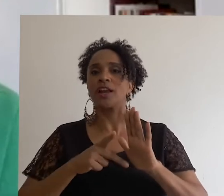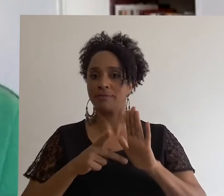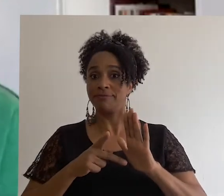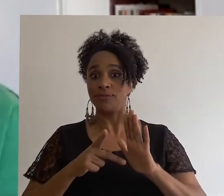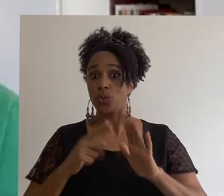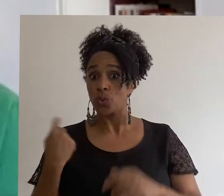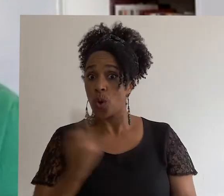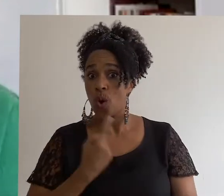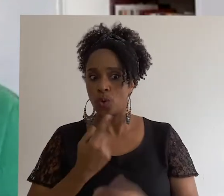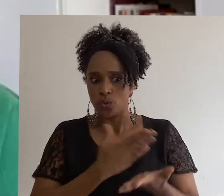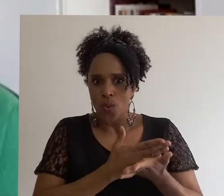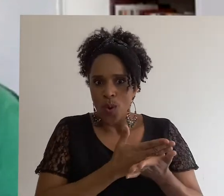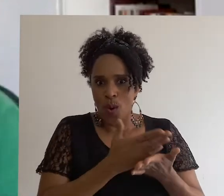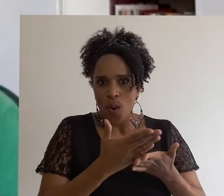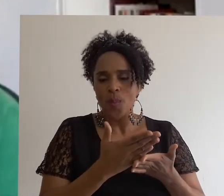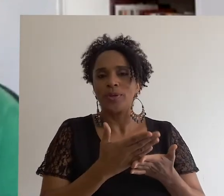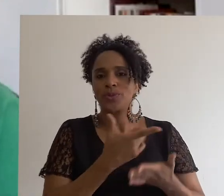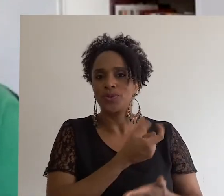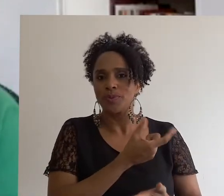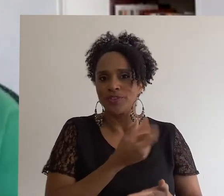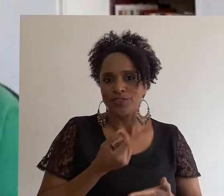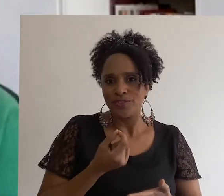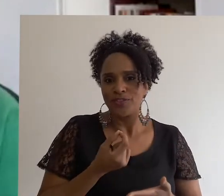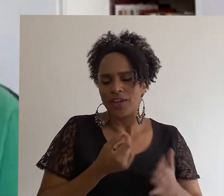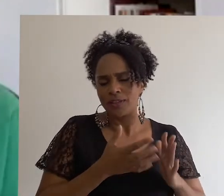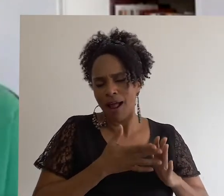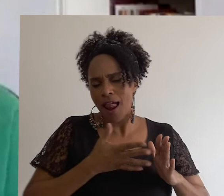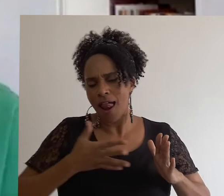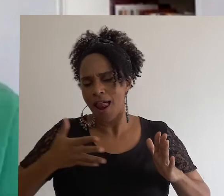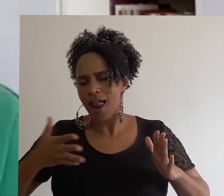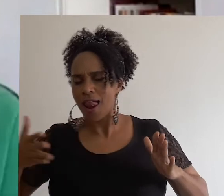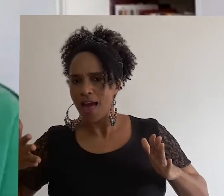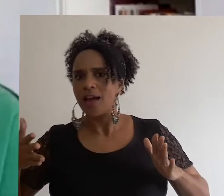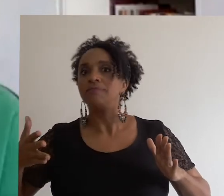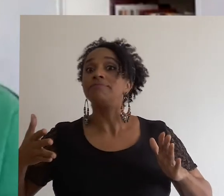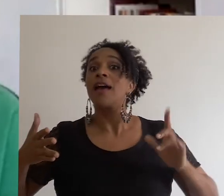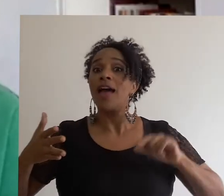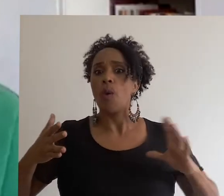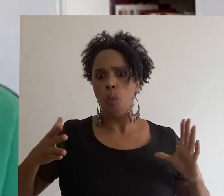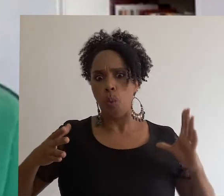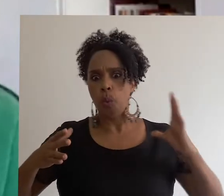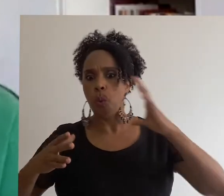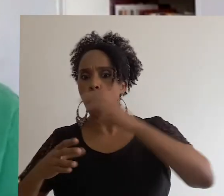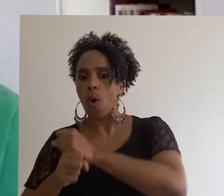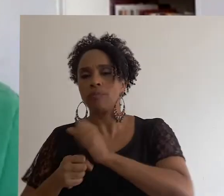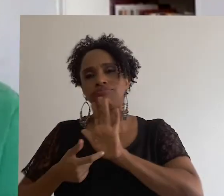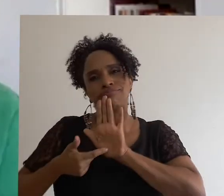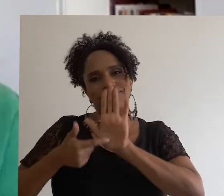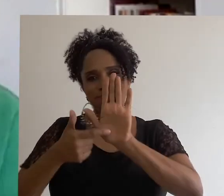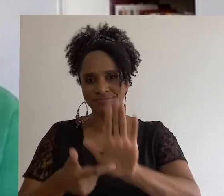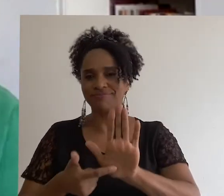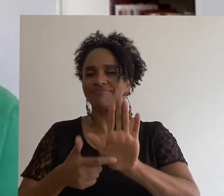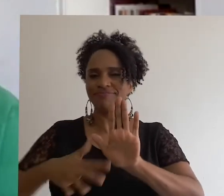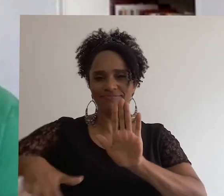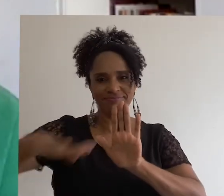desse ano, e é uma função nossa, não é? Fazer esse balanço para a comunidade, para a